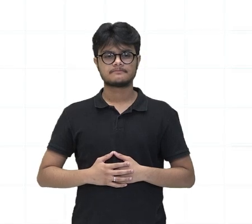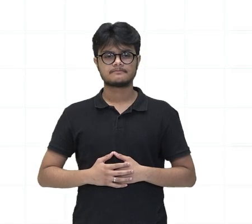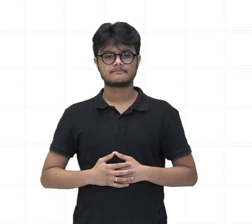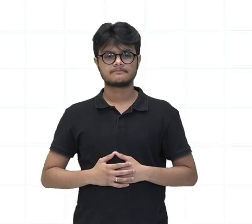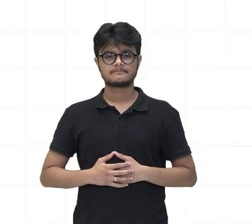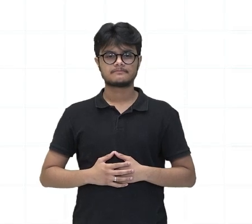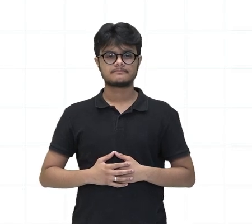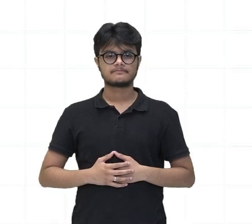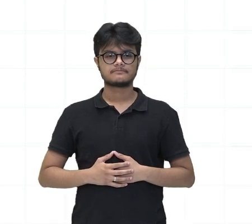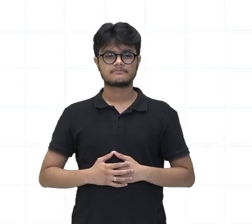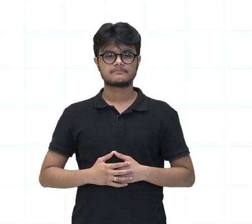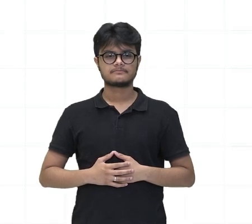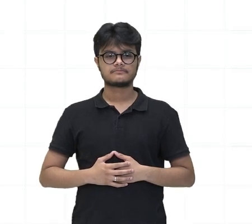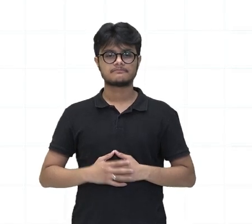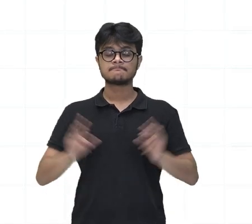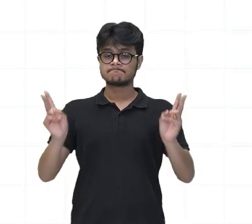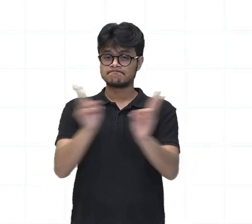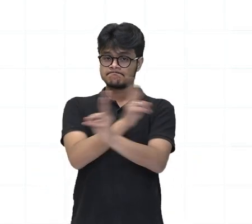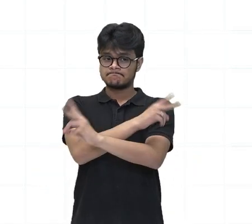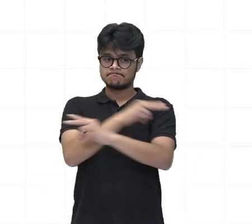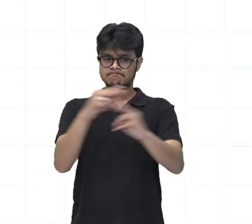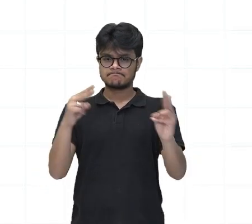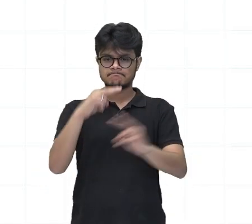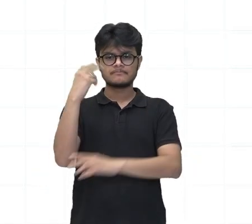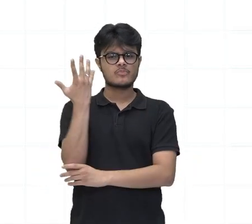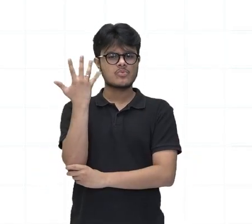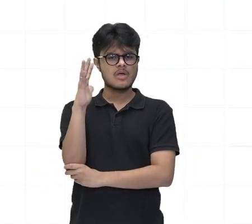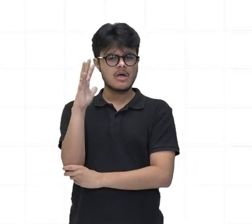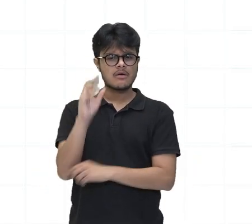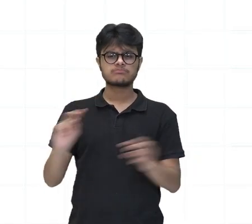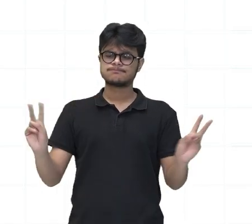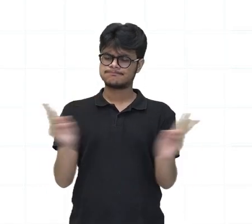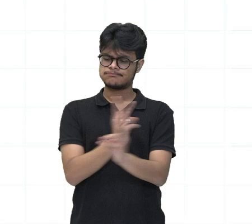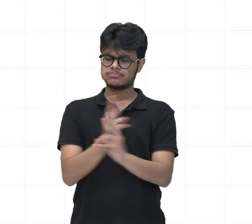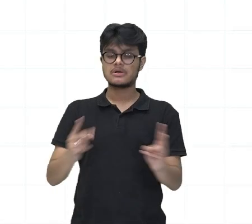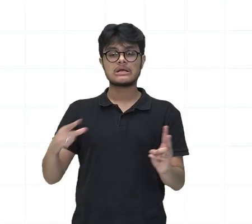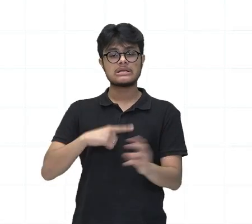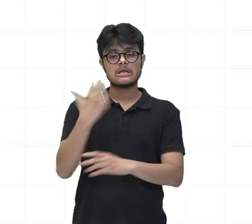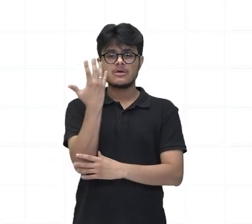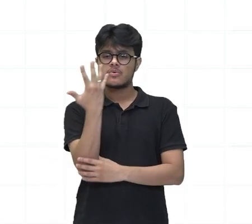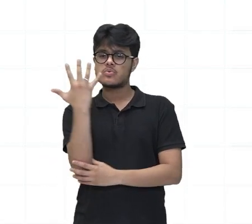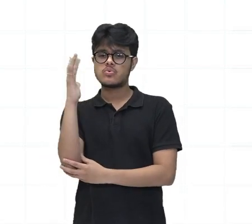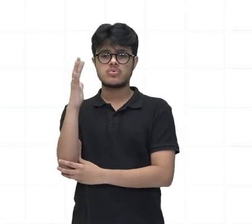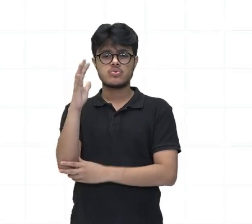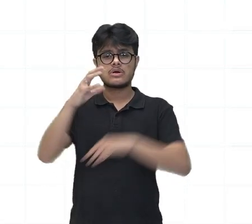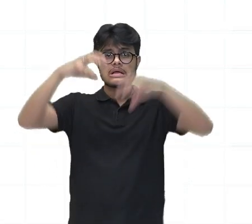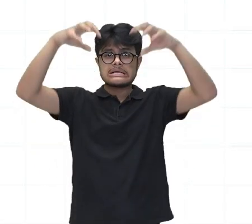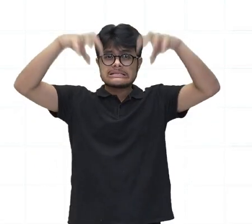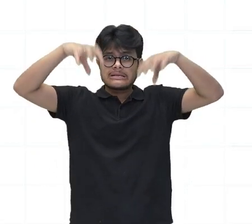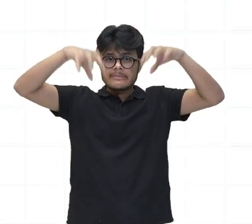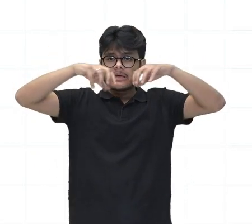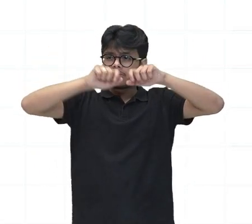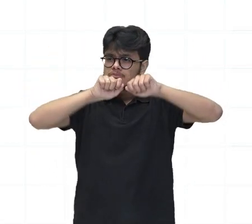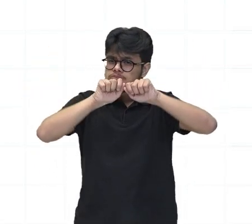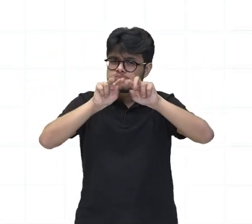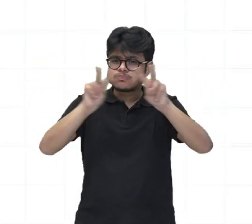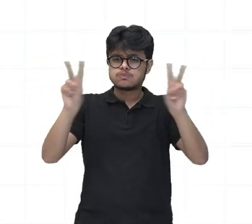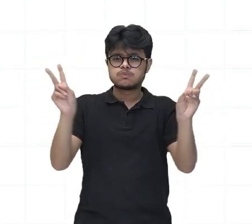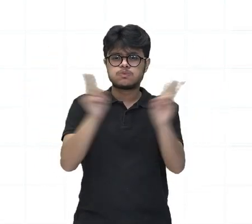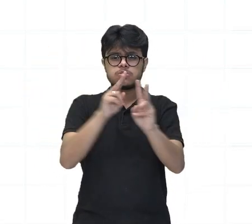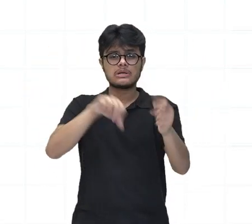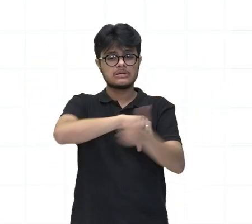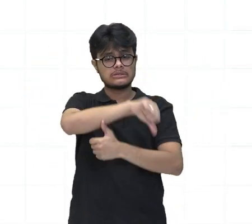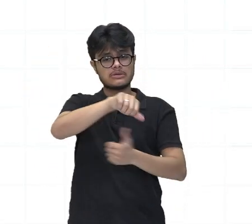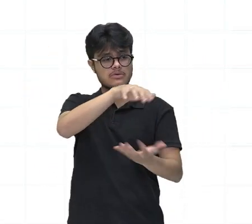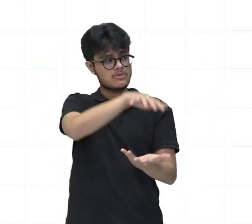vegetação, tá? Essas correntes de convecção afetam a distribuição de chuvas e temperaturas ao redor do